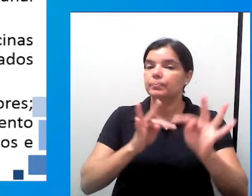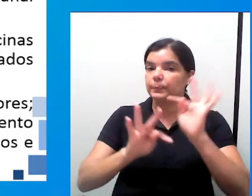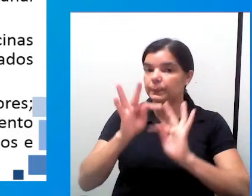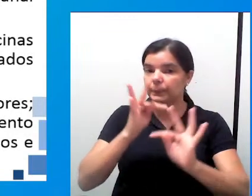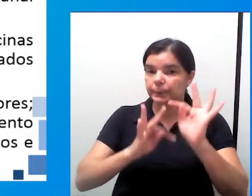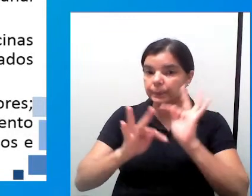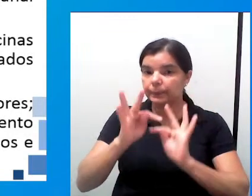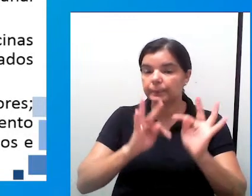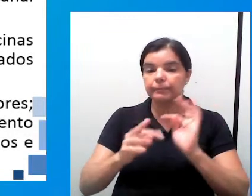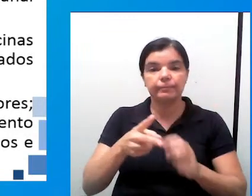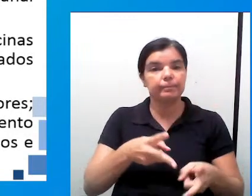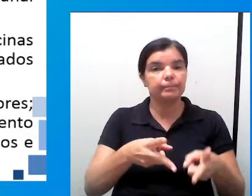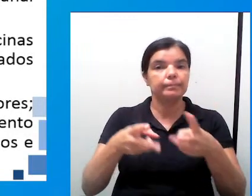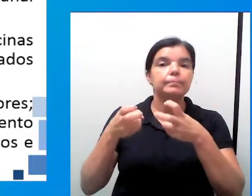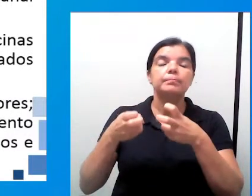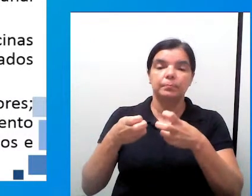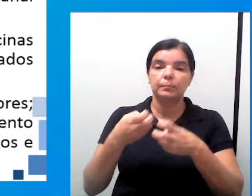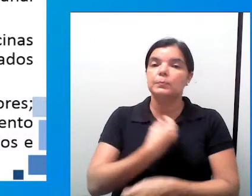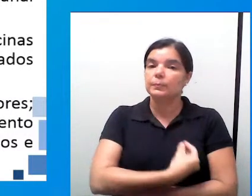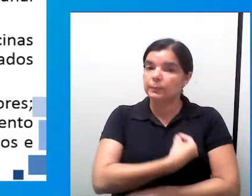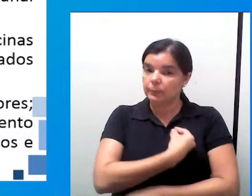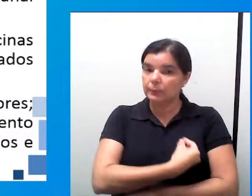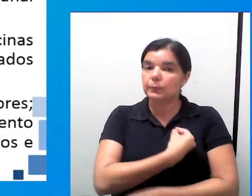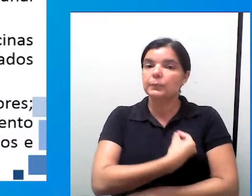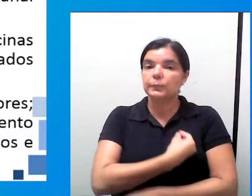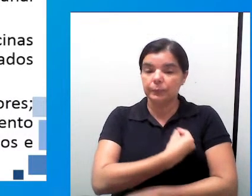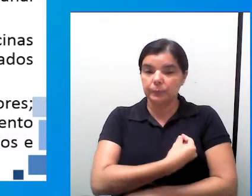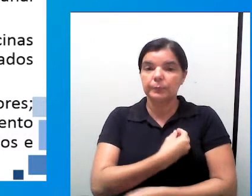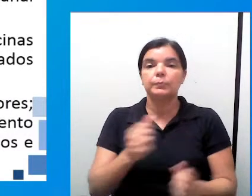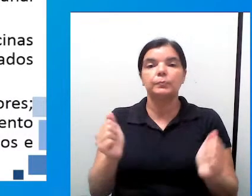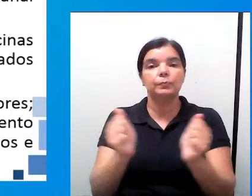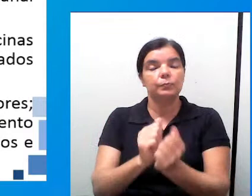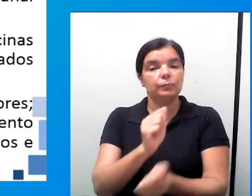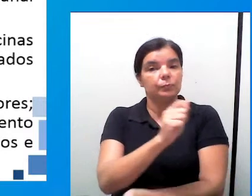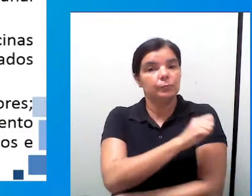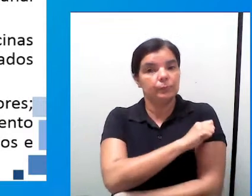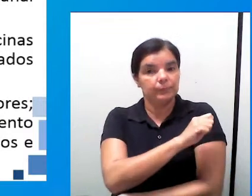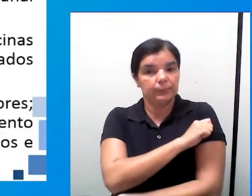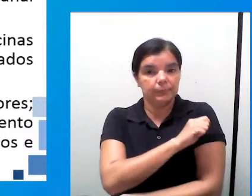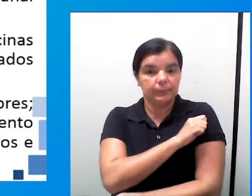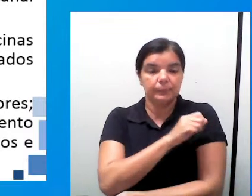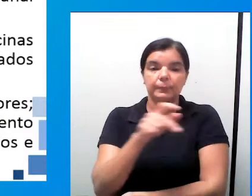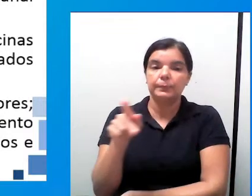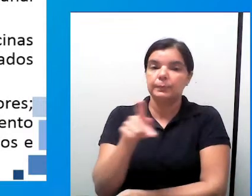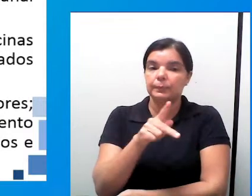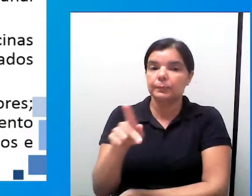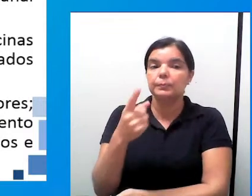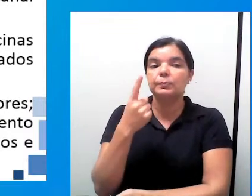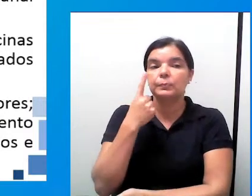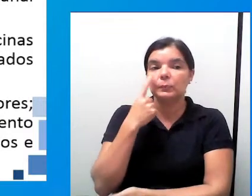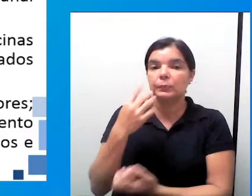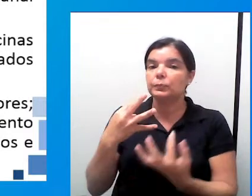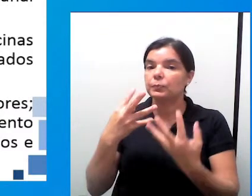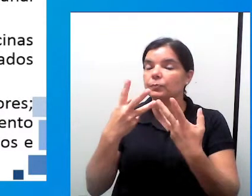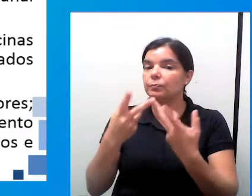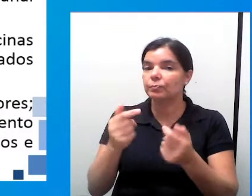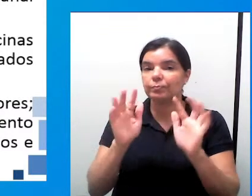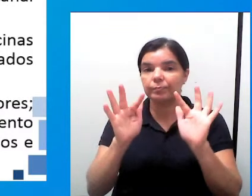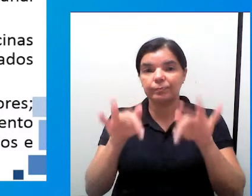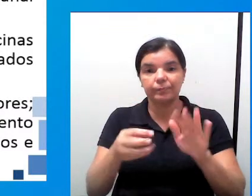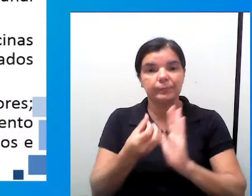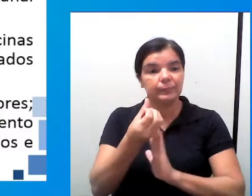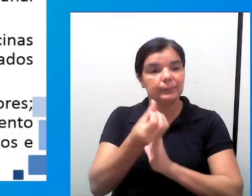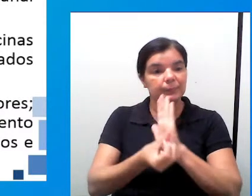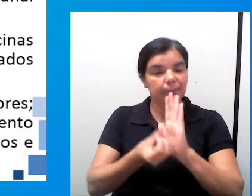percebeu o maior engajamento dos alunos e dos professores. Como a gente já prevê que todo final de semestre vai ter a